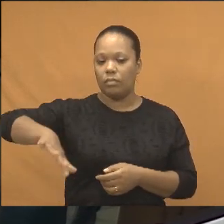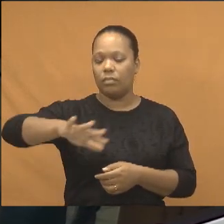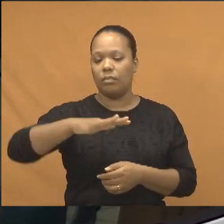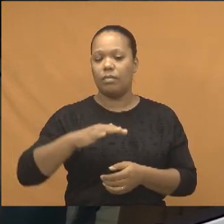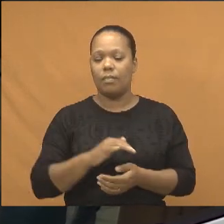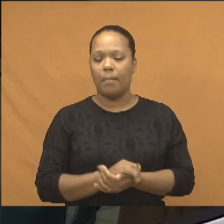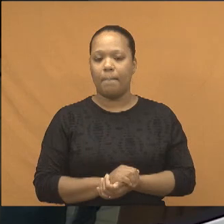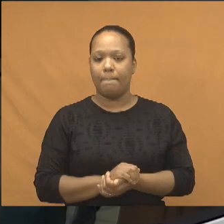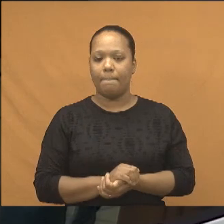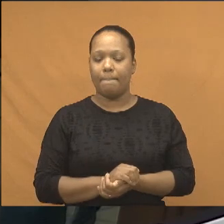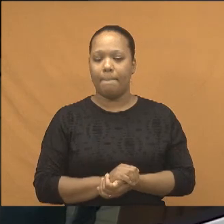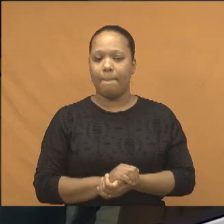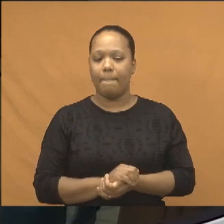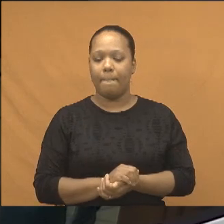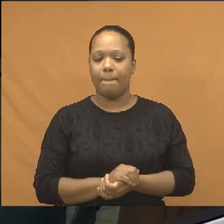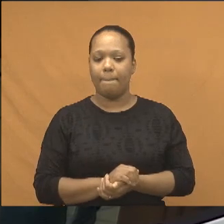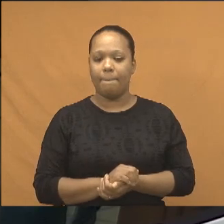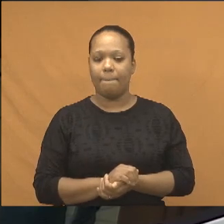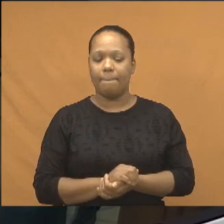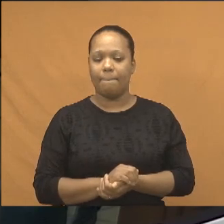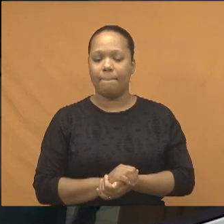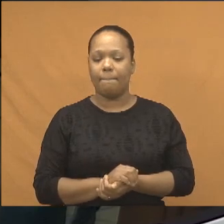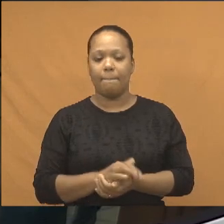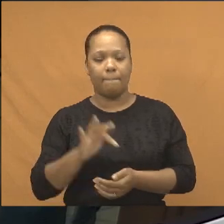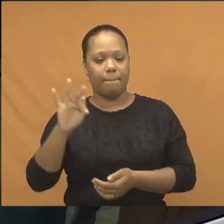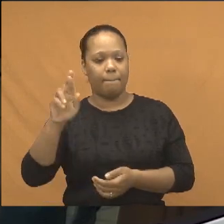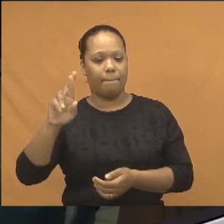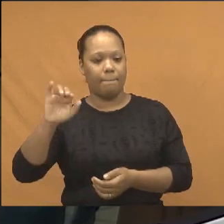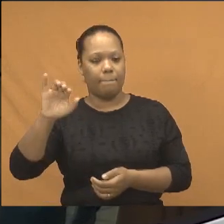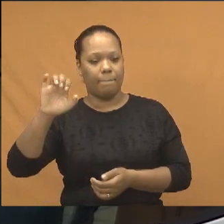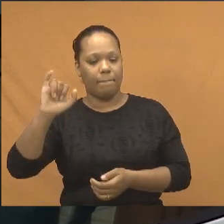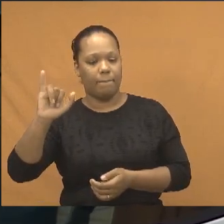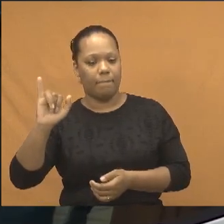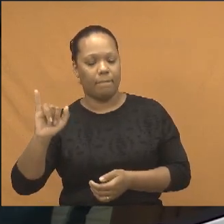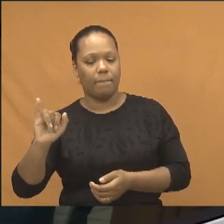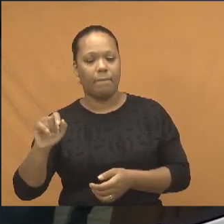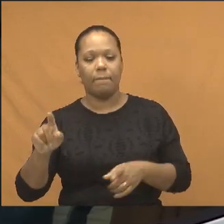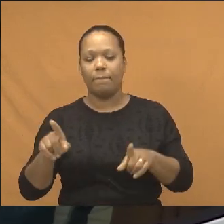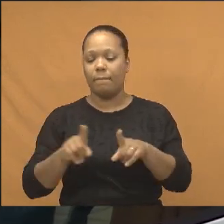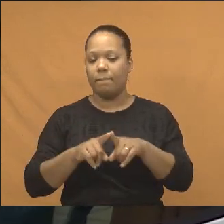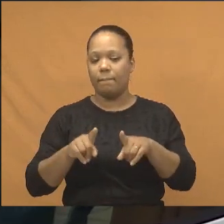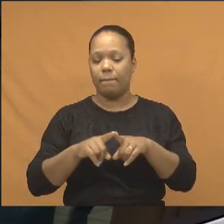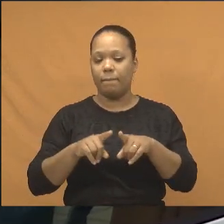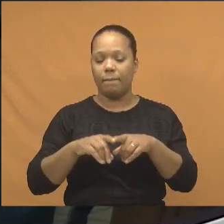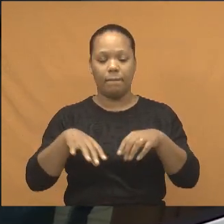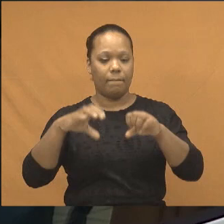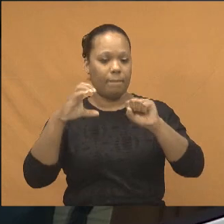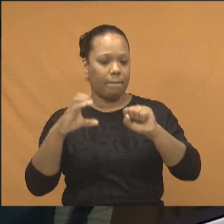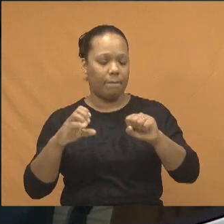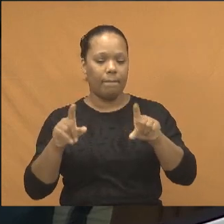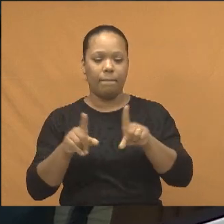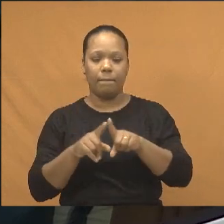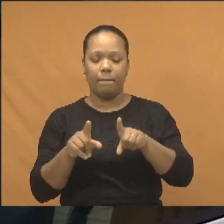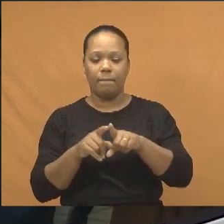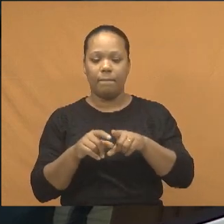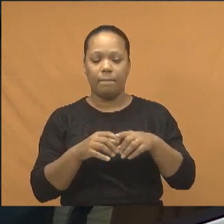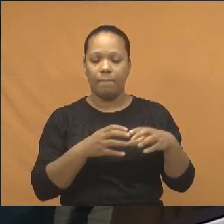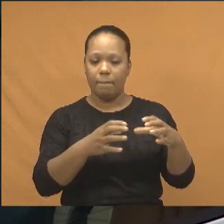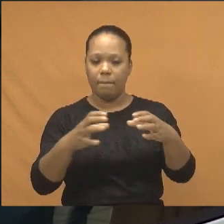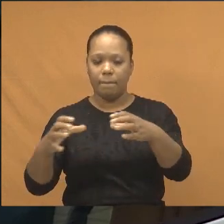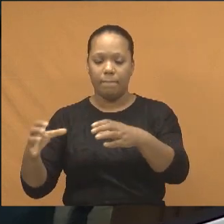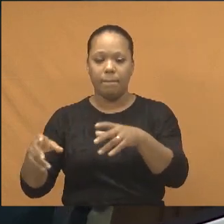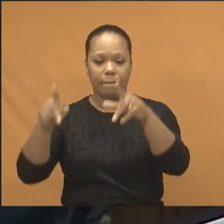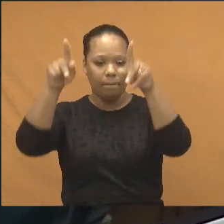os requerimentos do Hospital São Francisco, da Santa Casa e agora da rede pública, para a gente poder fazer